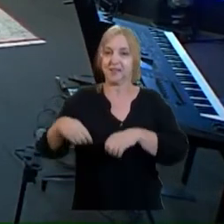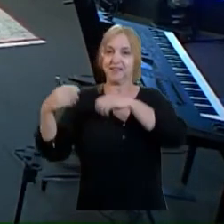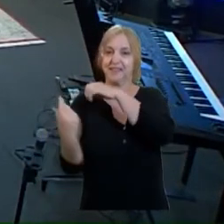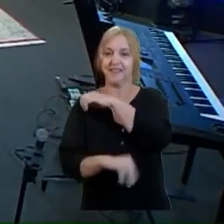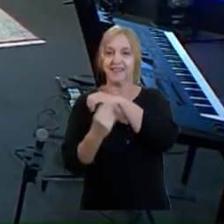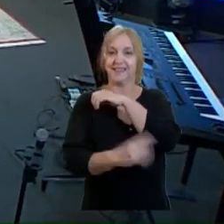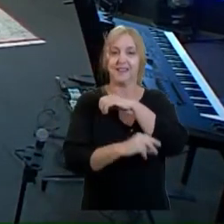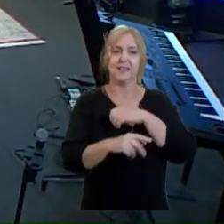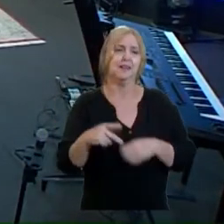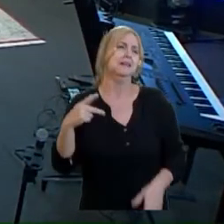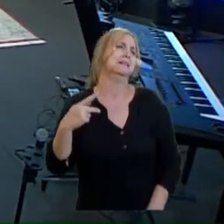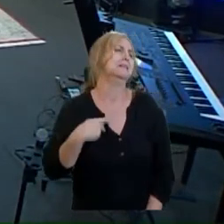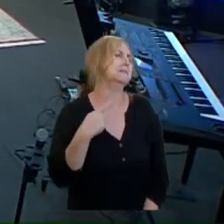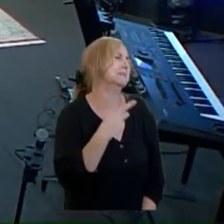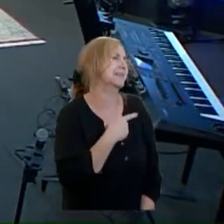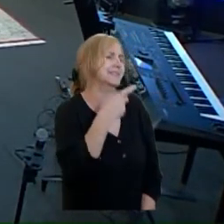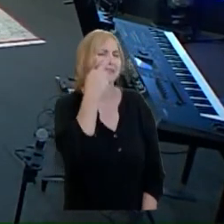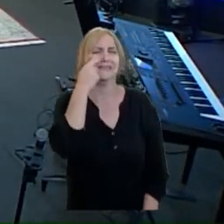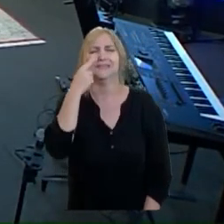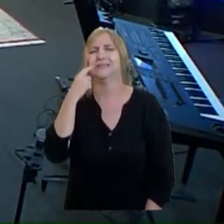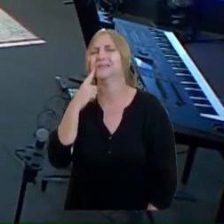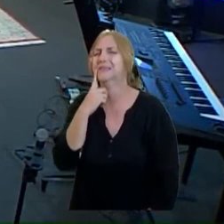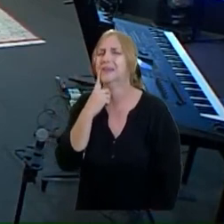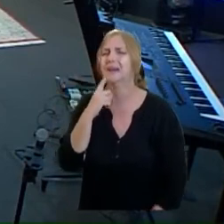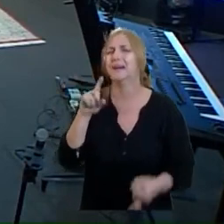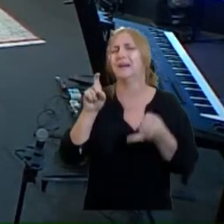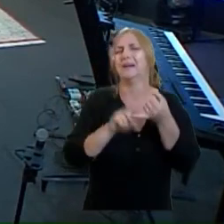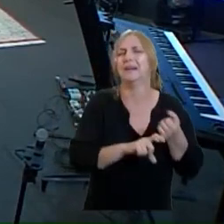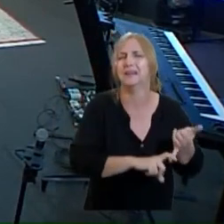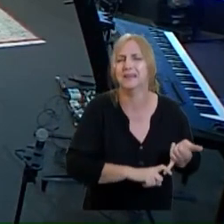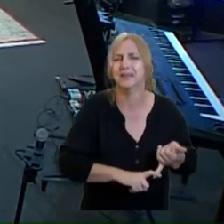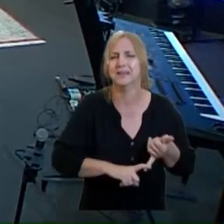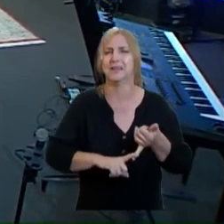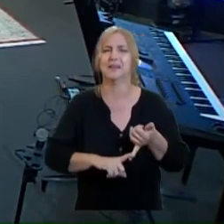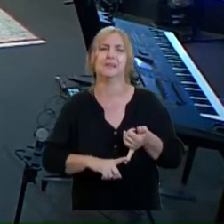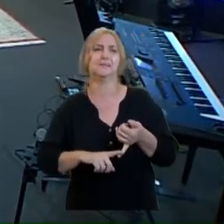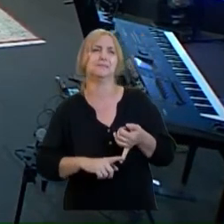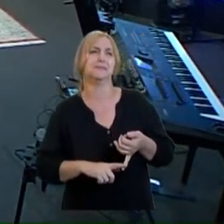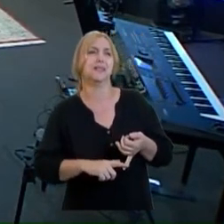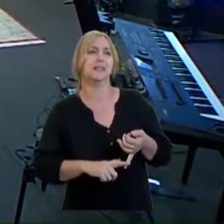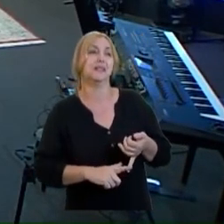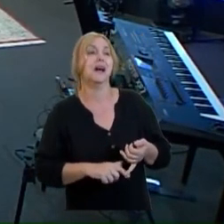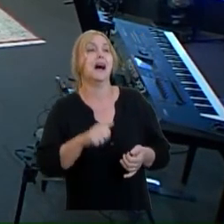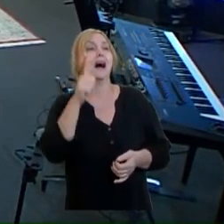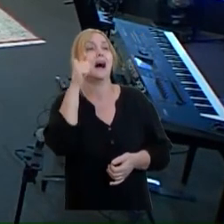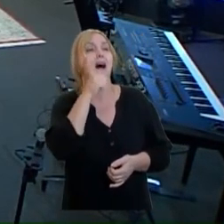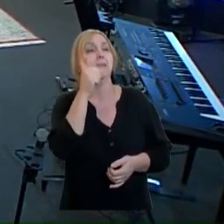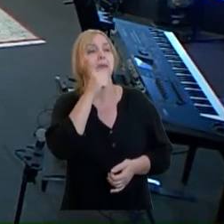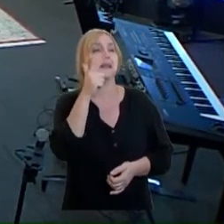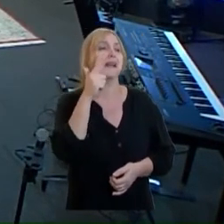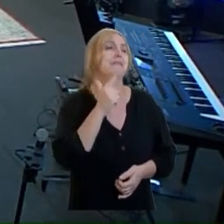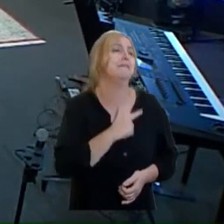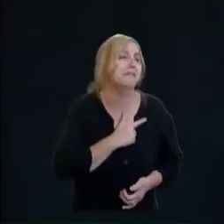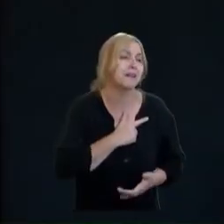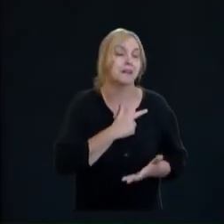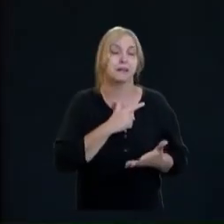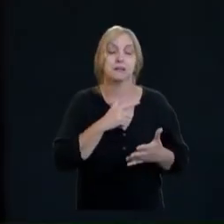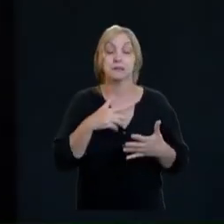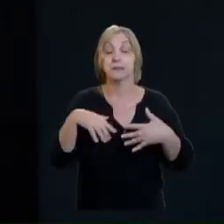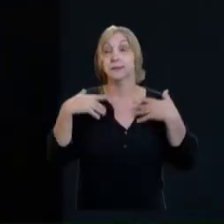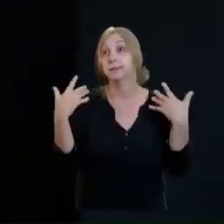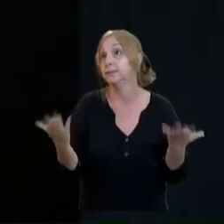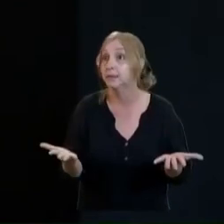pastor, eu adulterei, mas a mulher era feia demais, pastor. Qual a